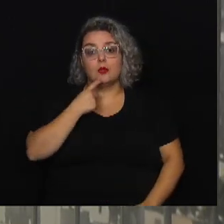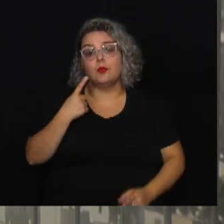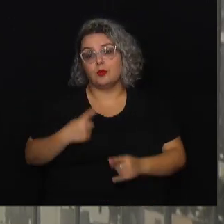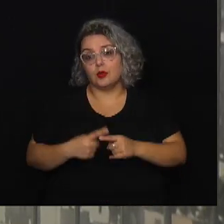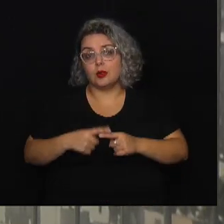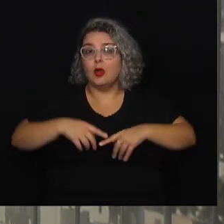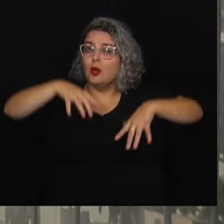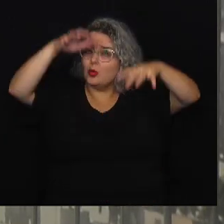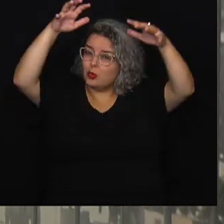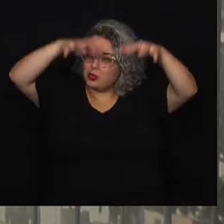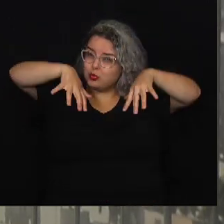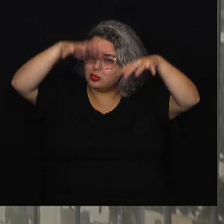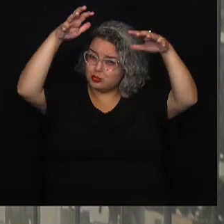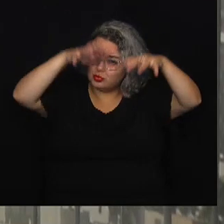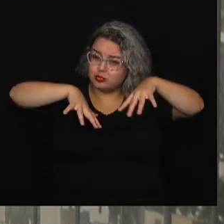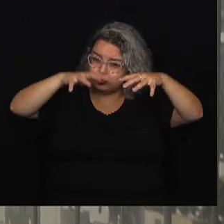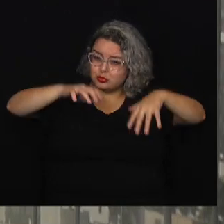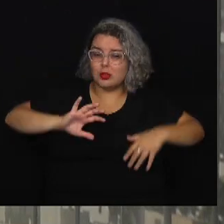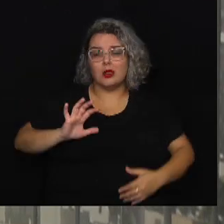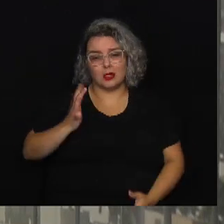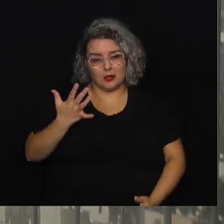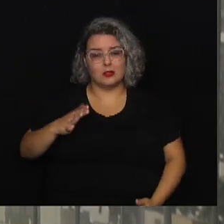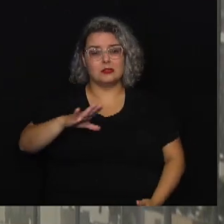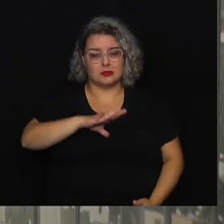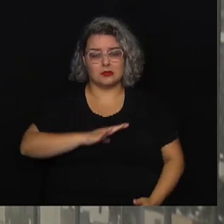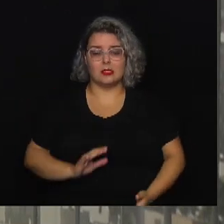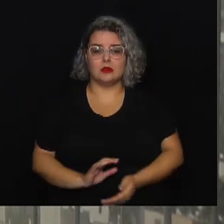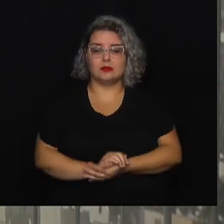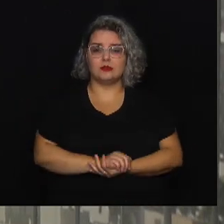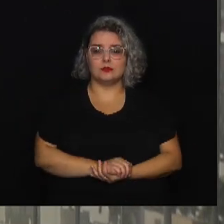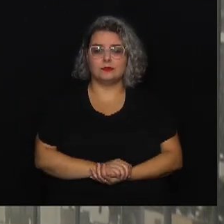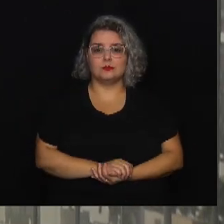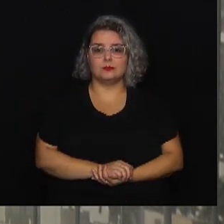chuvas intensas que assolaram o município.